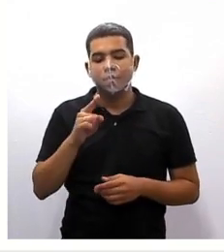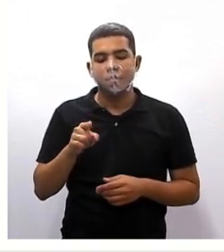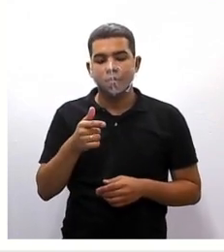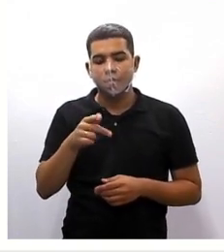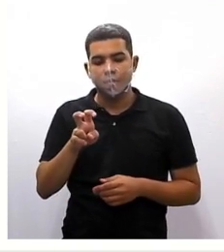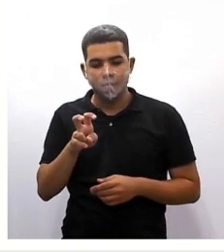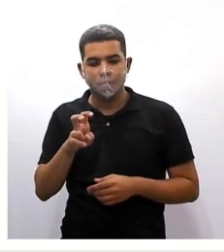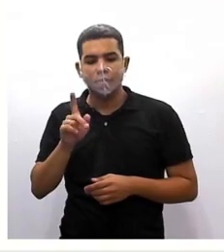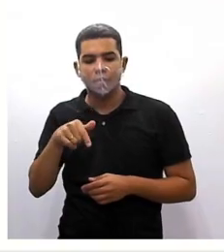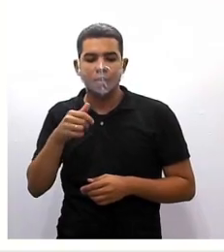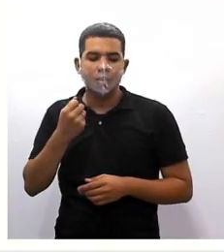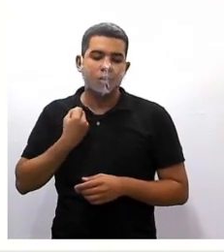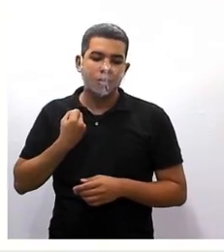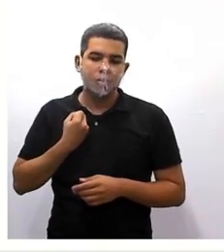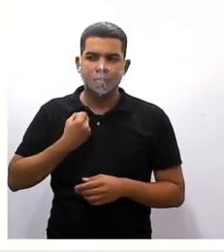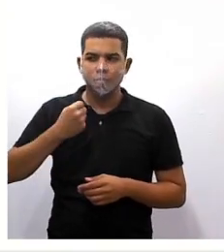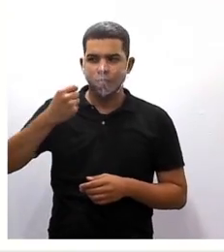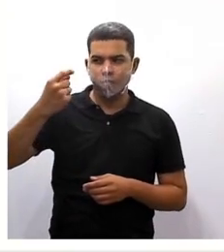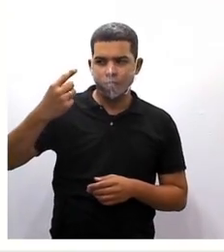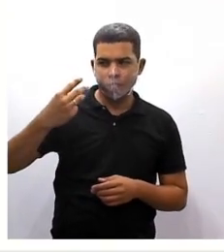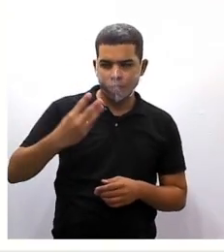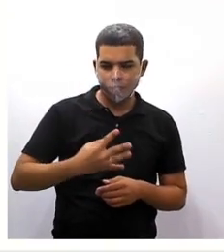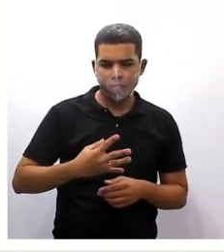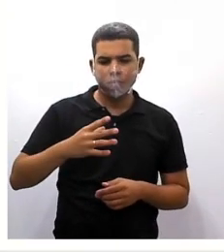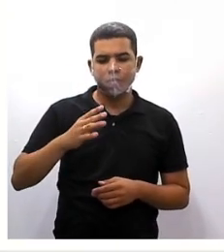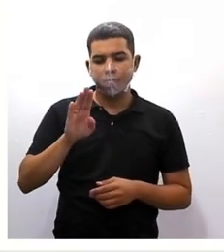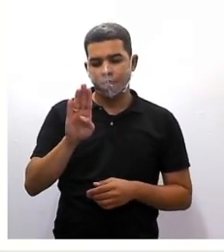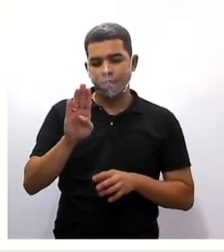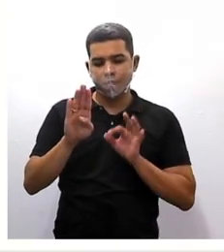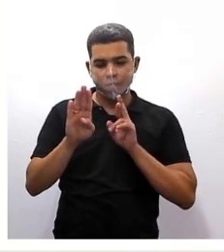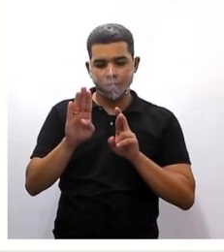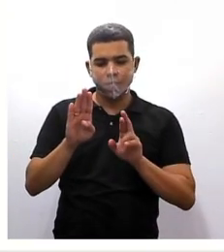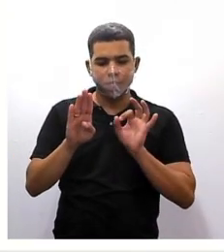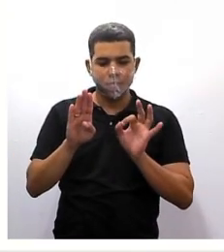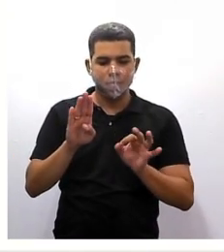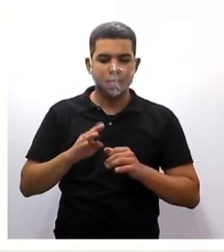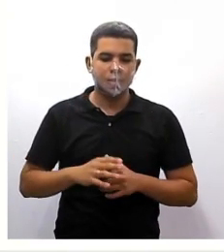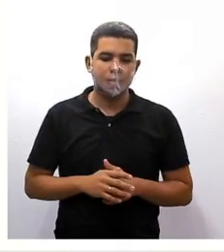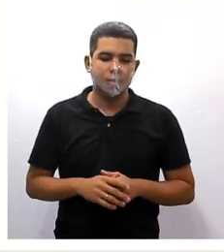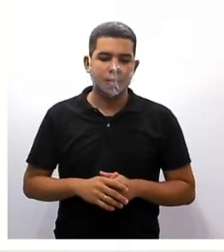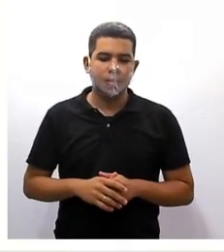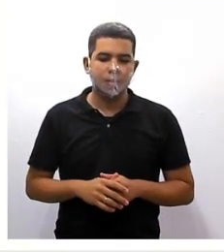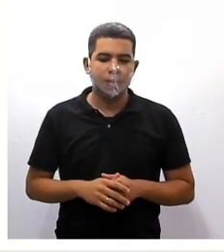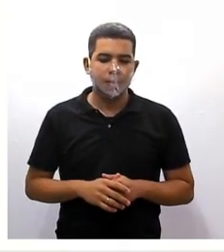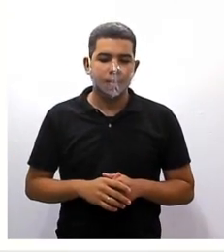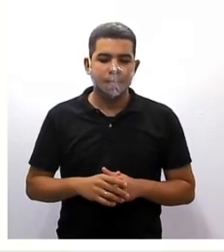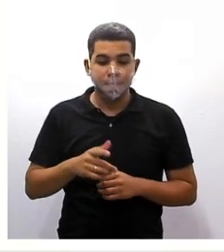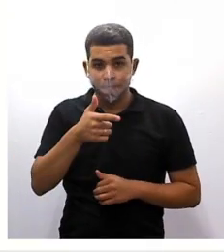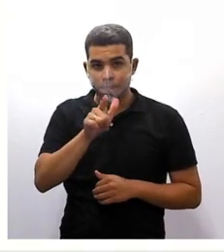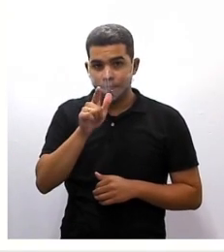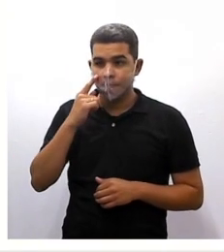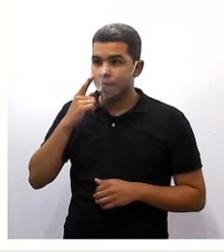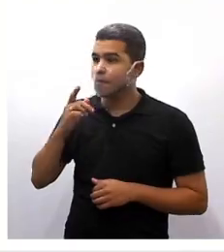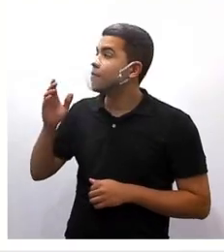decimal. Beleza, então é a letra B. Show de bola. Observe aí essa questão que está na tela.